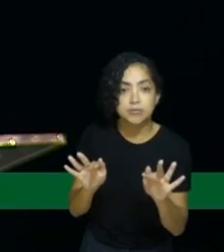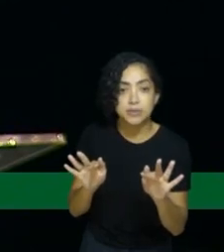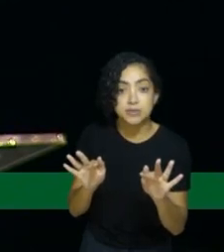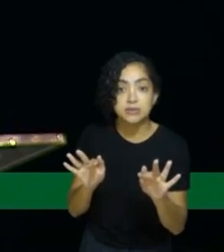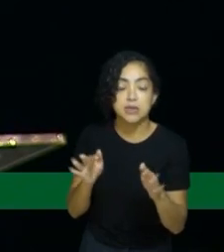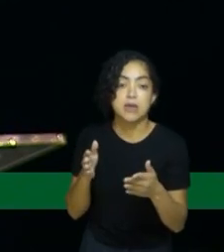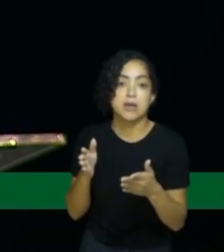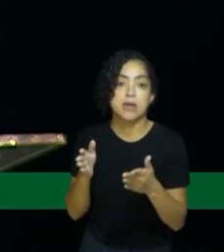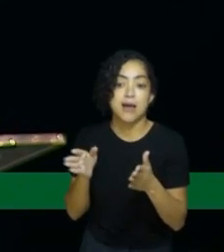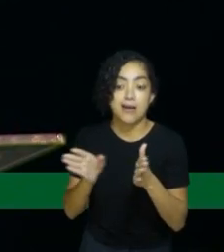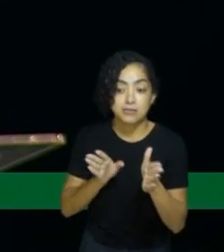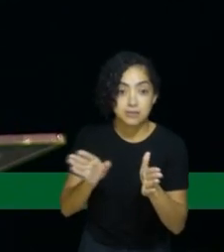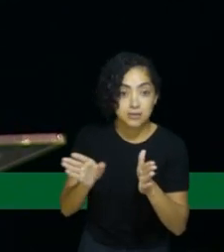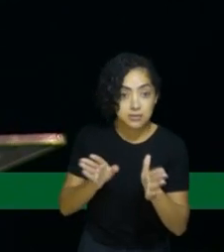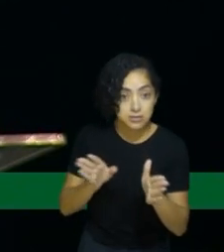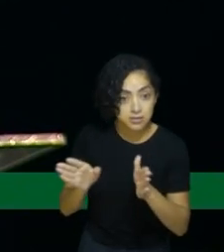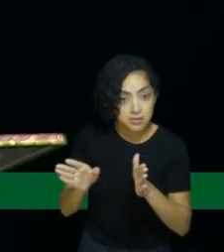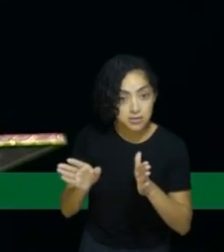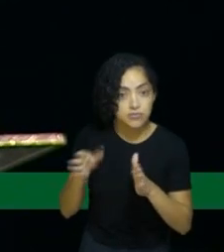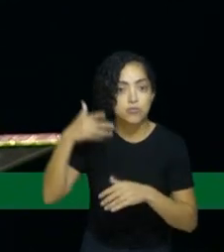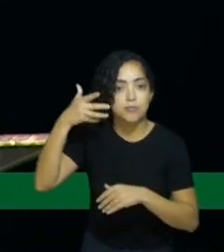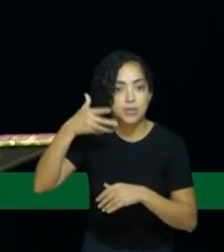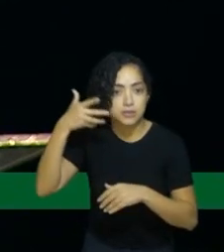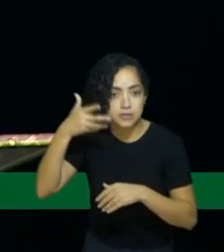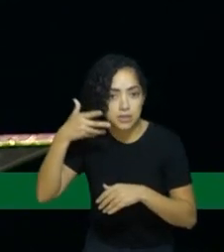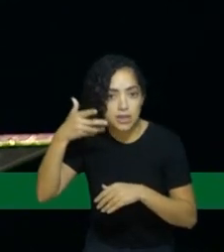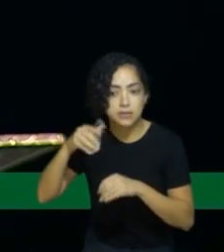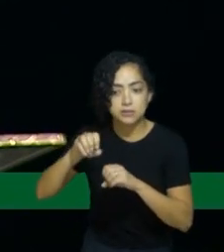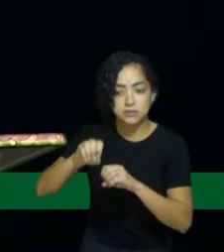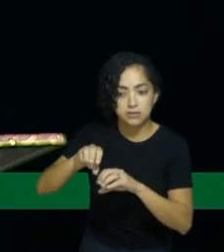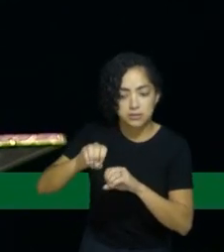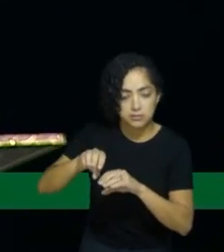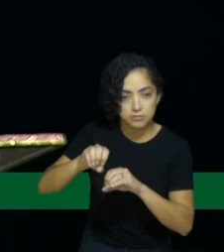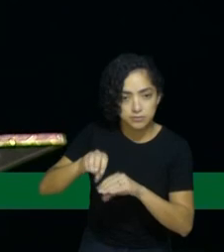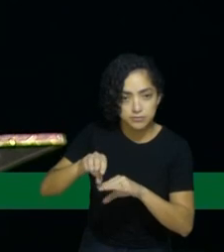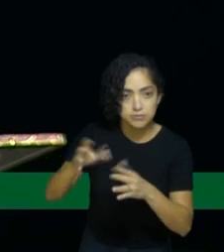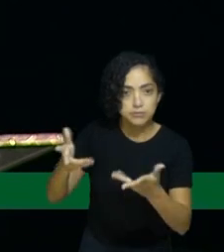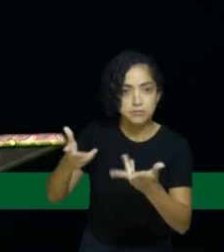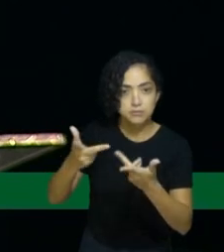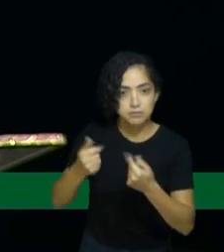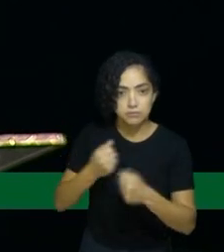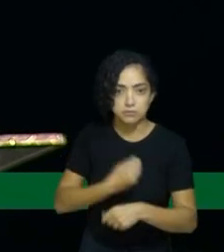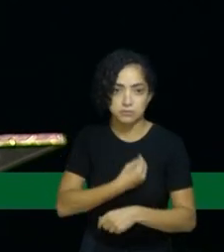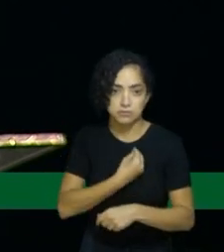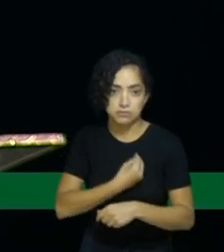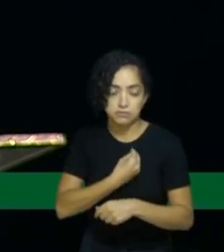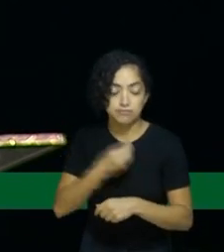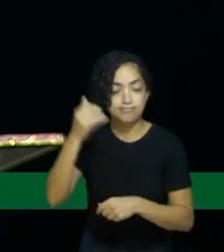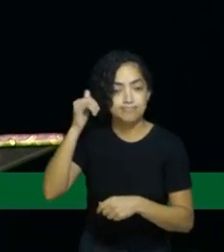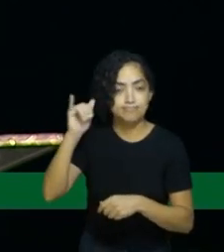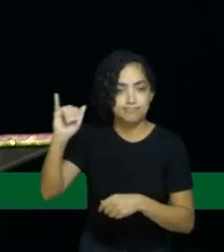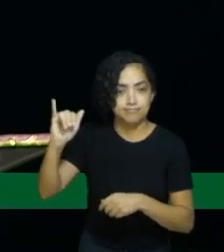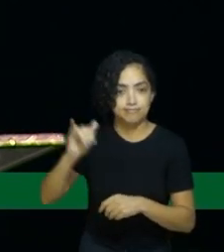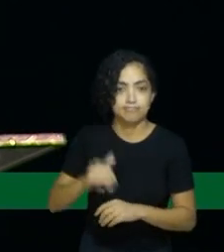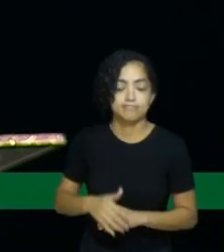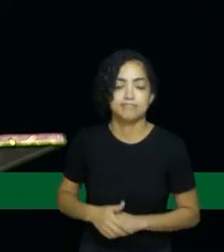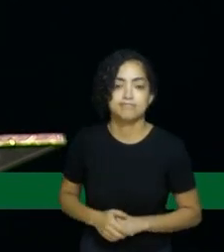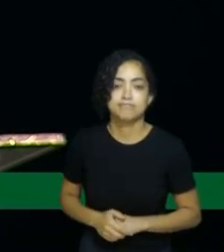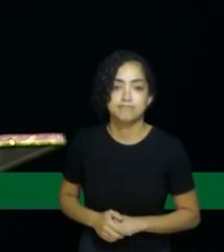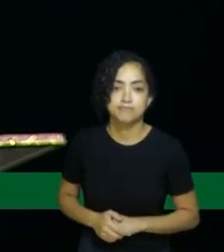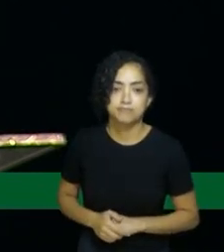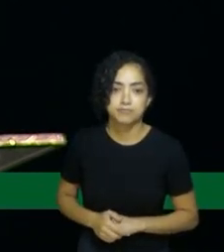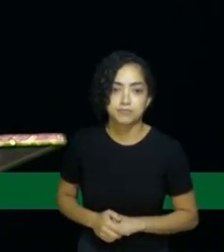acessível através de palestras educativas qualidade de vida e prevenção